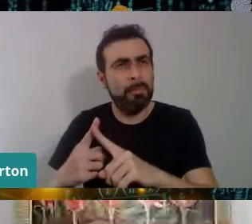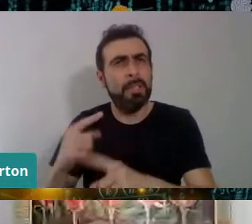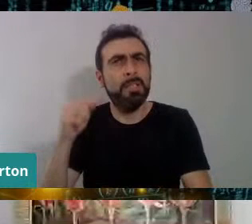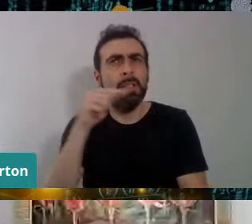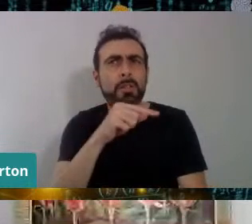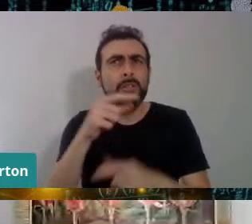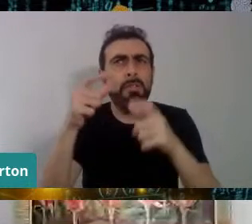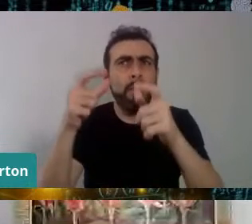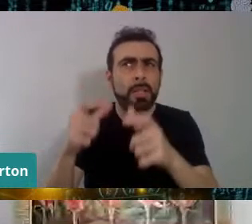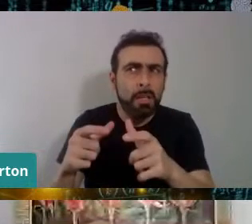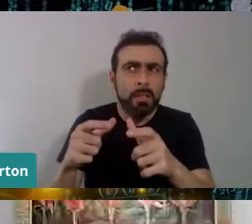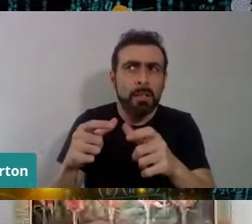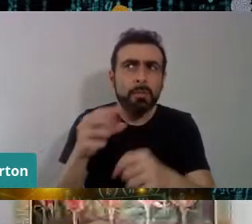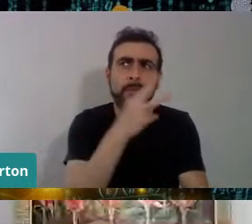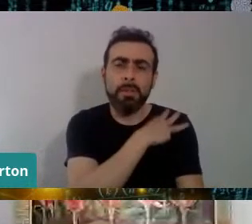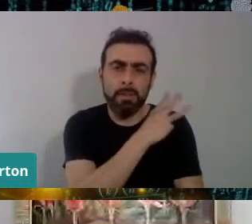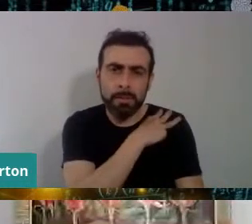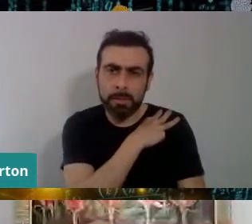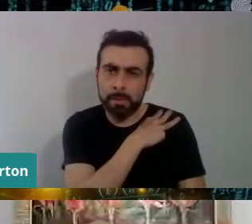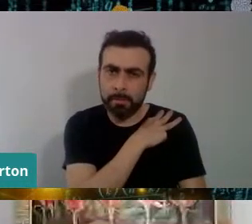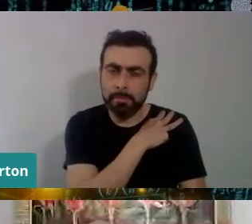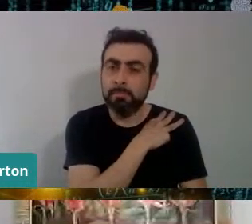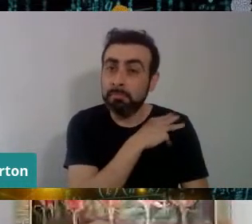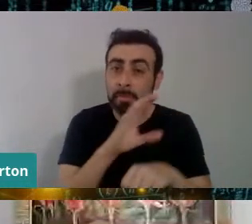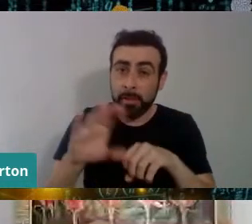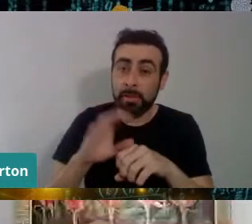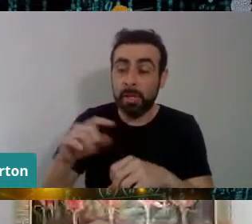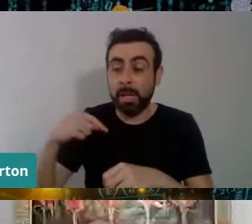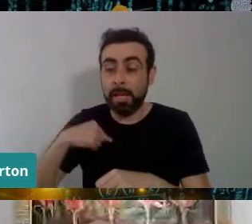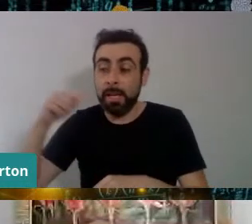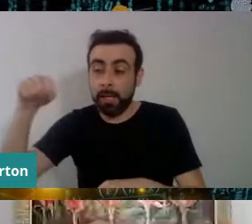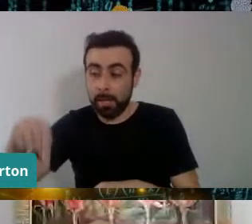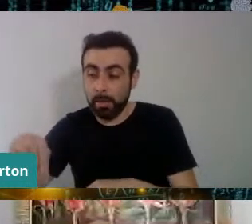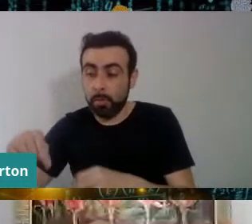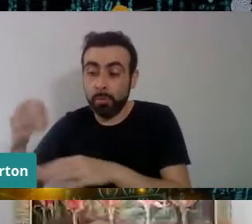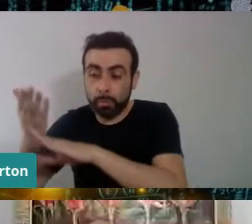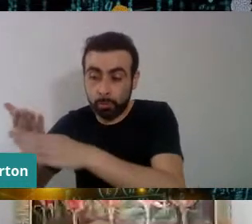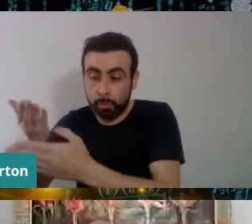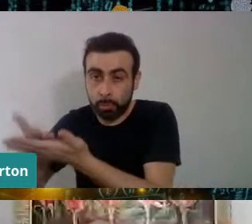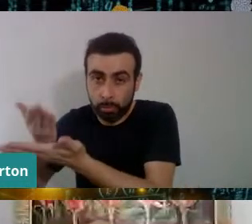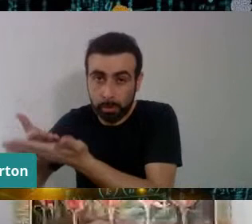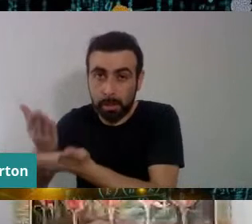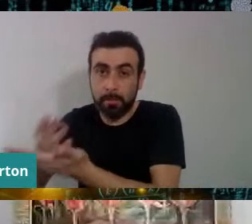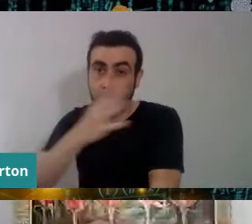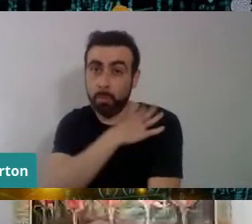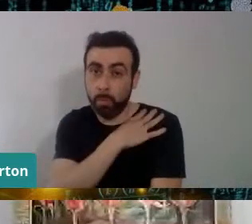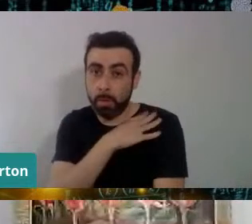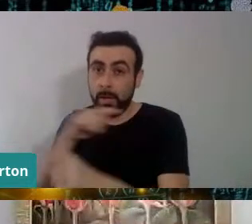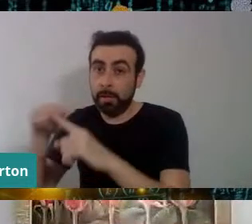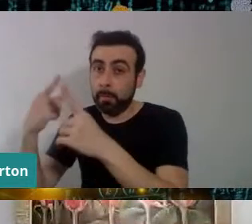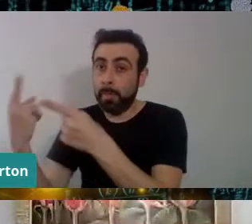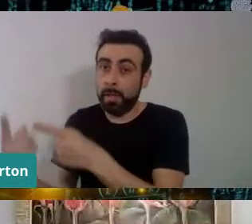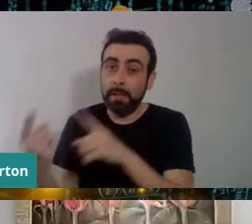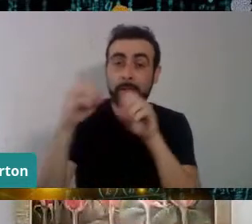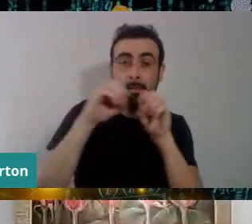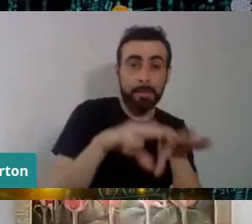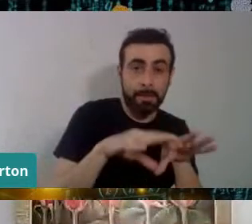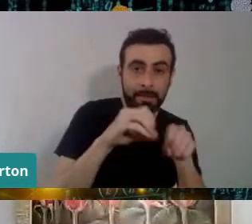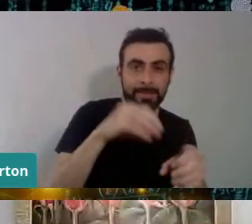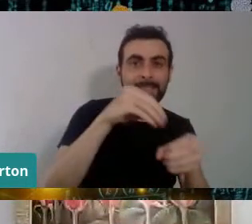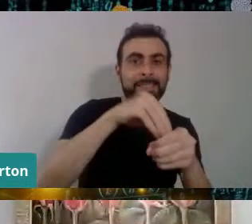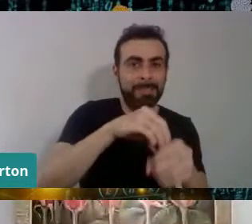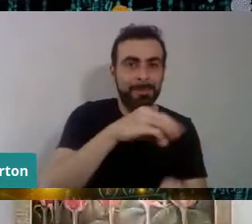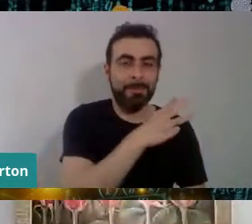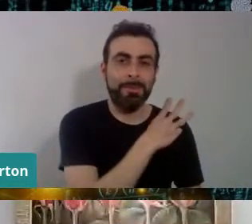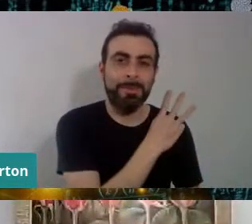no terceiro ano de matemática. Então, eu era aluno do quarto ano de matemática, e era monitor da professora. Né? Era